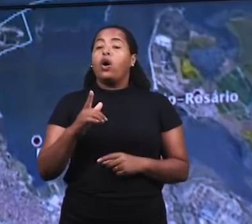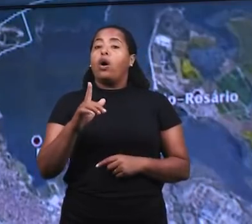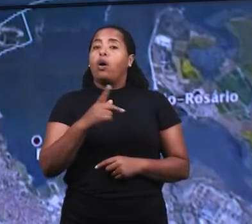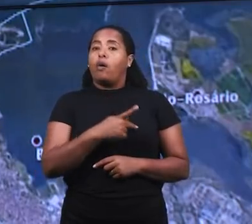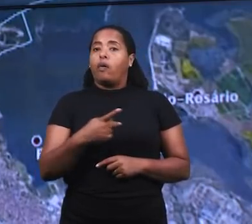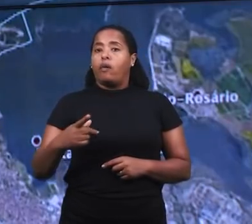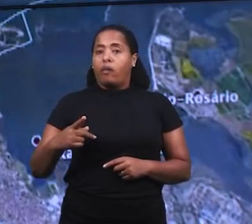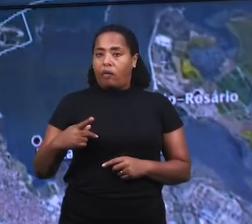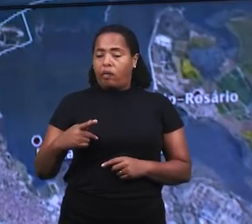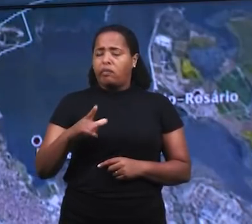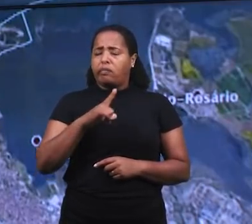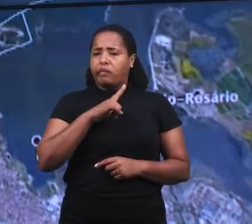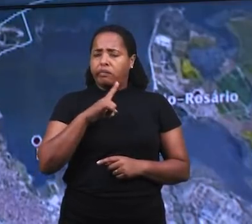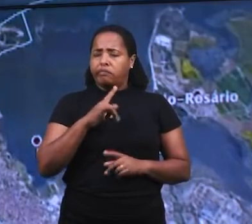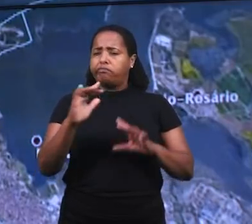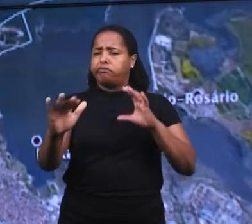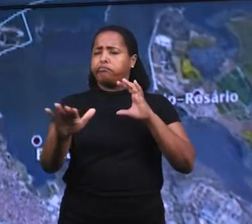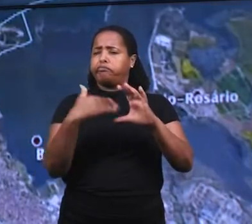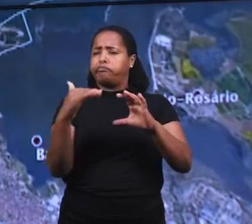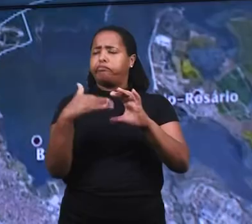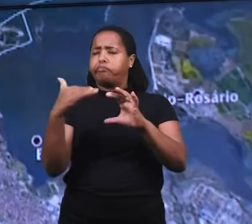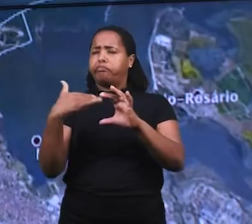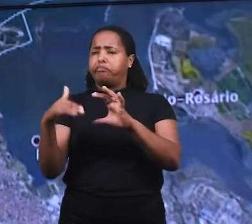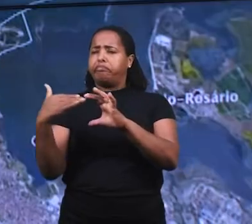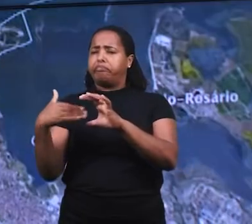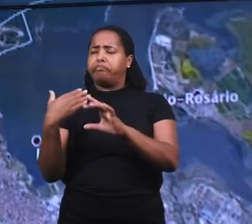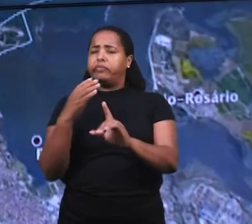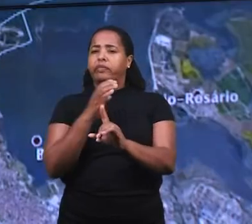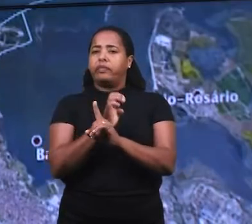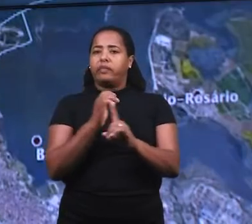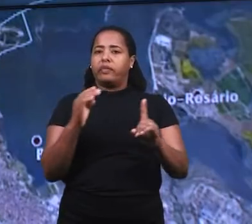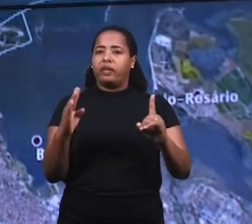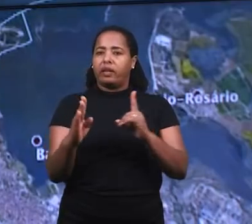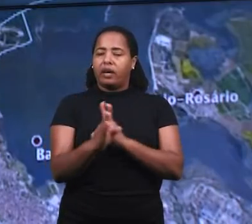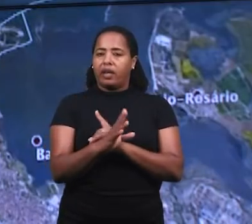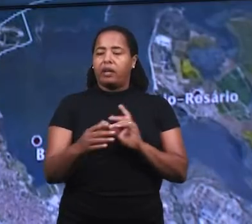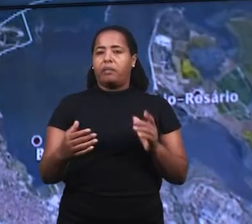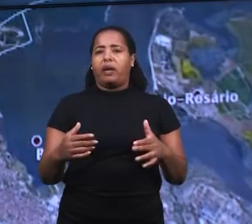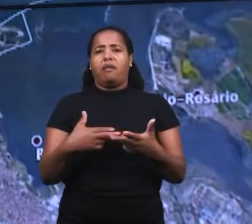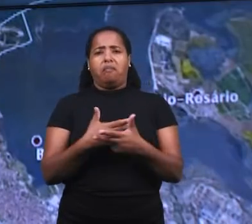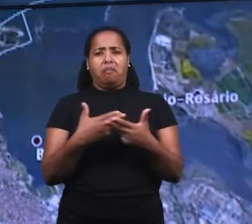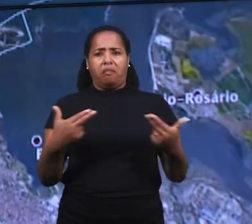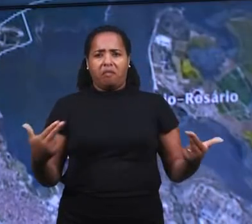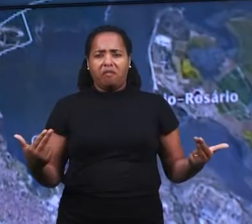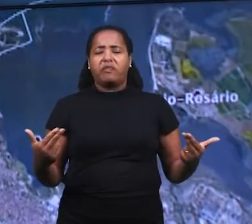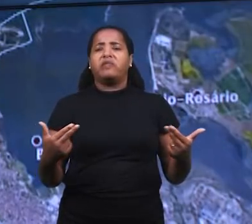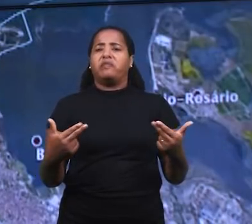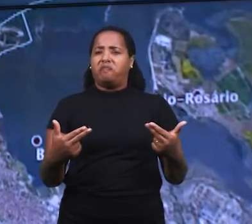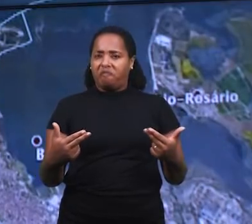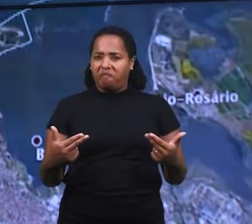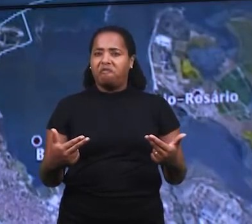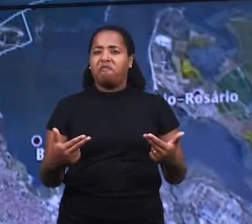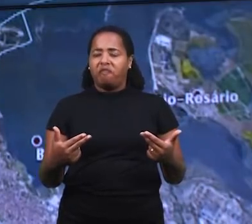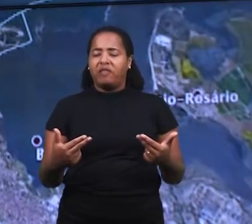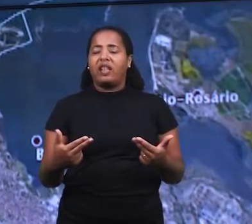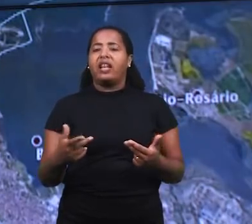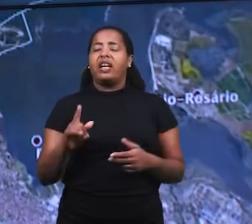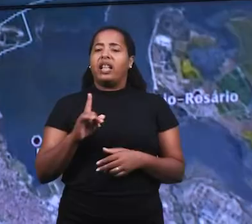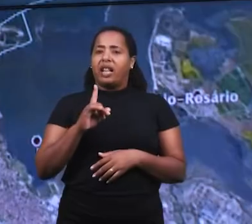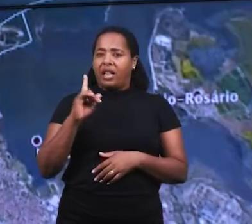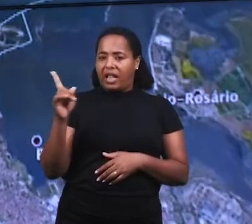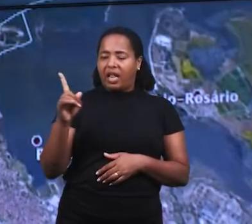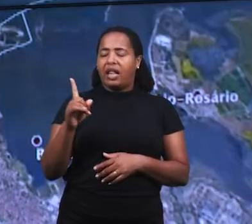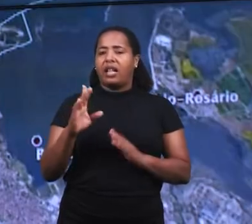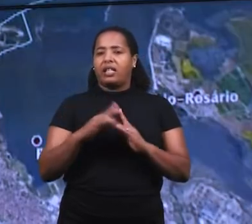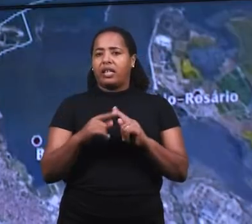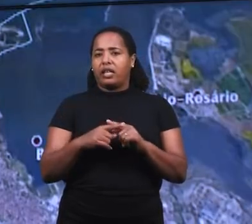Lisboa. E o nosso pastor tem enviado muitas contribuições para a Escola Bíblica Dominical, oriundas